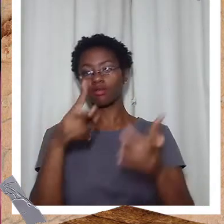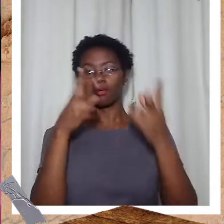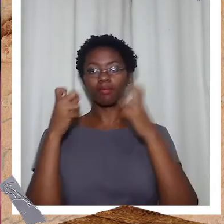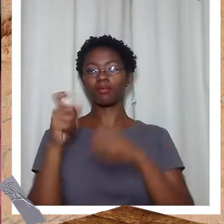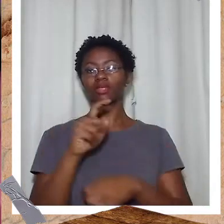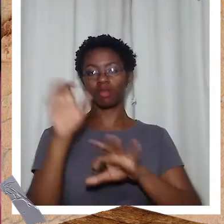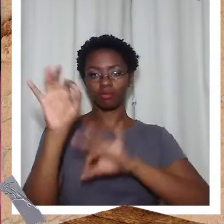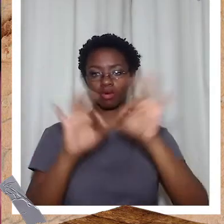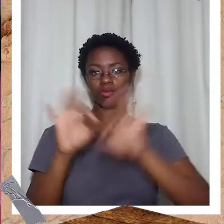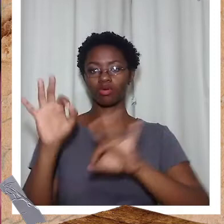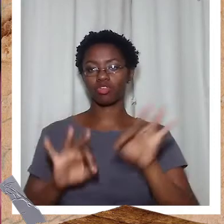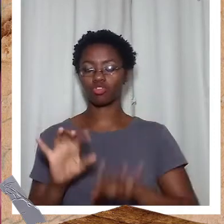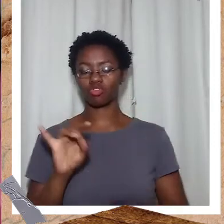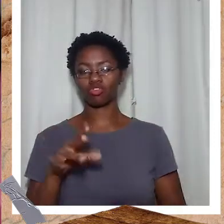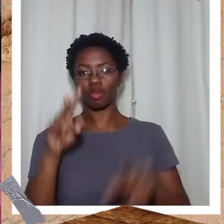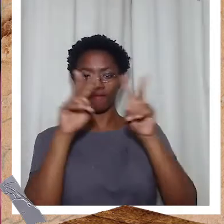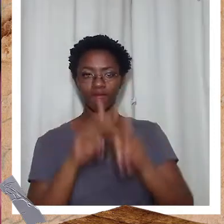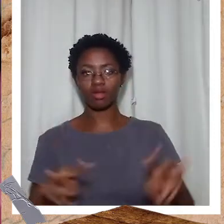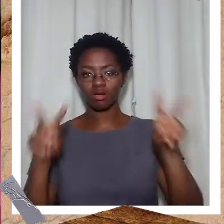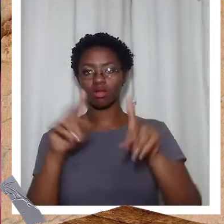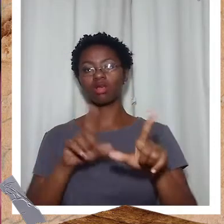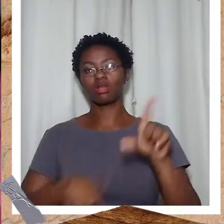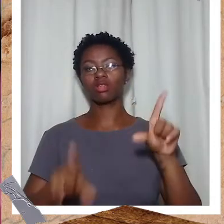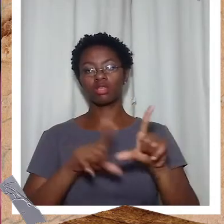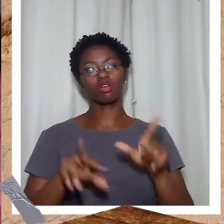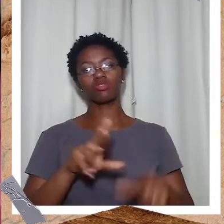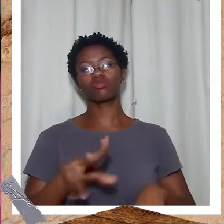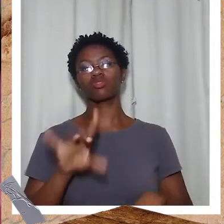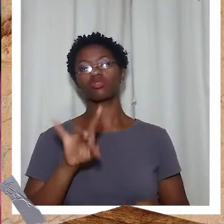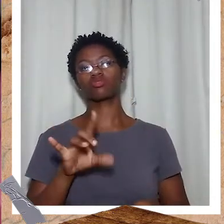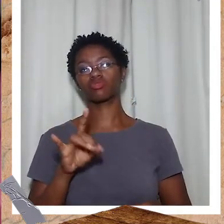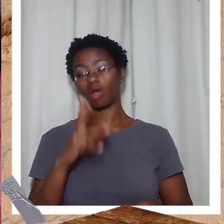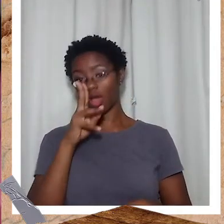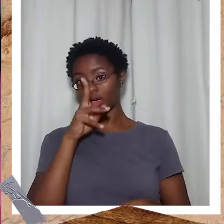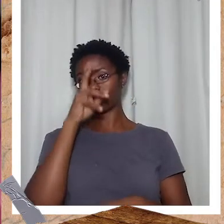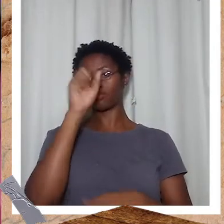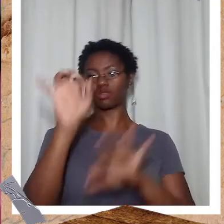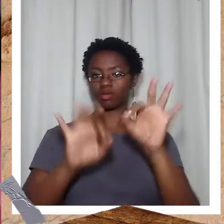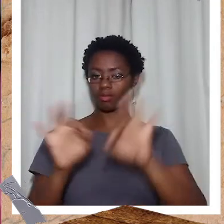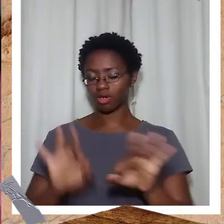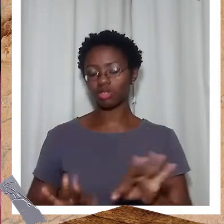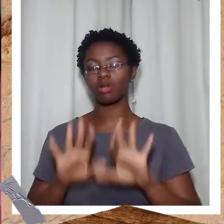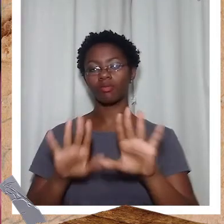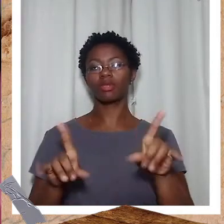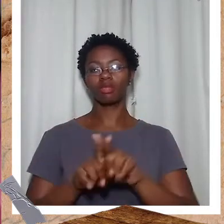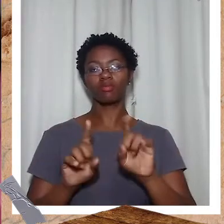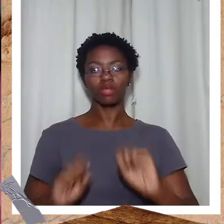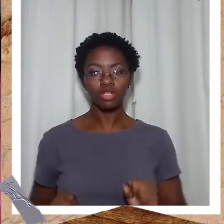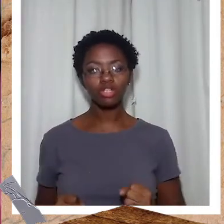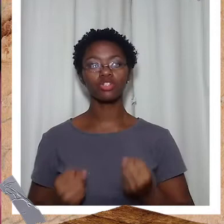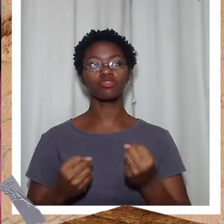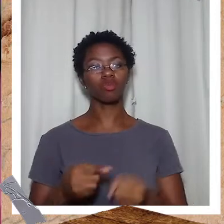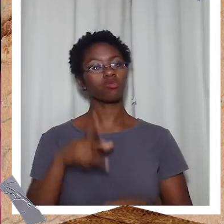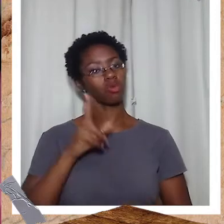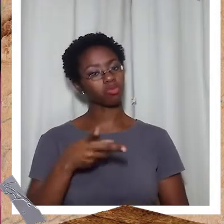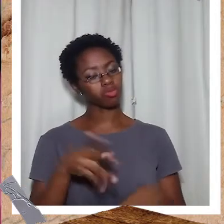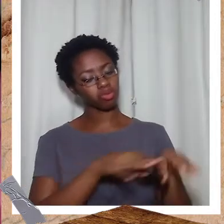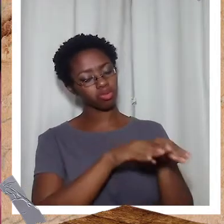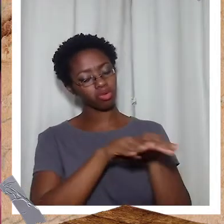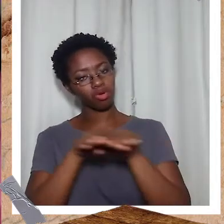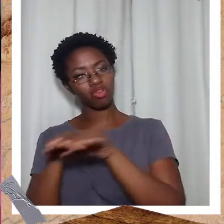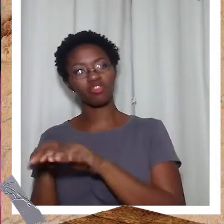projeto estético-literário, não só a consistência desse projeto, como um esforço contínuo